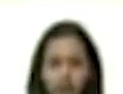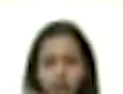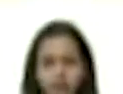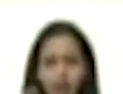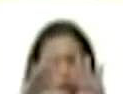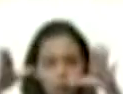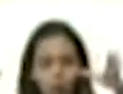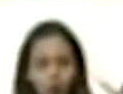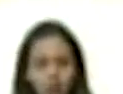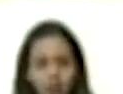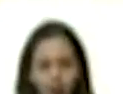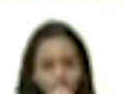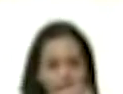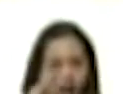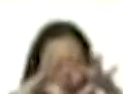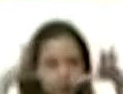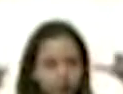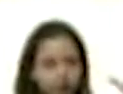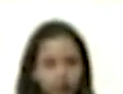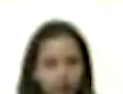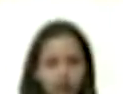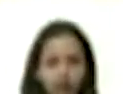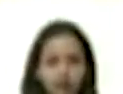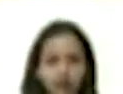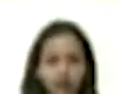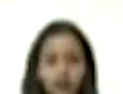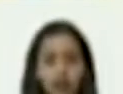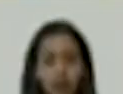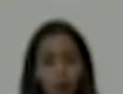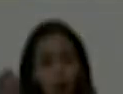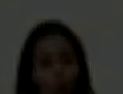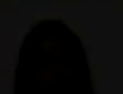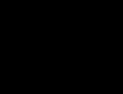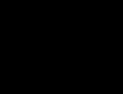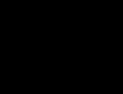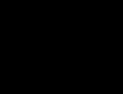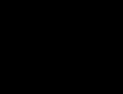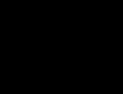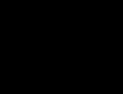questionamentos sobre as eleições de 2018.